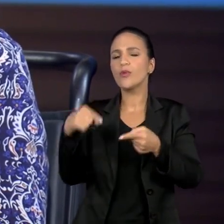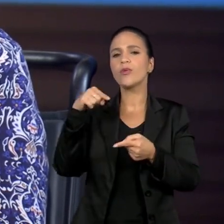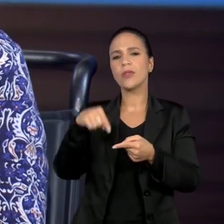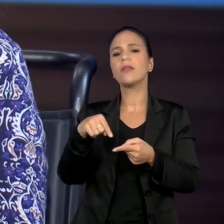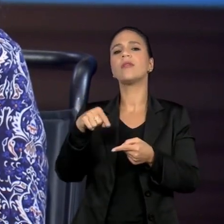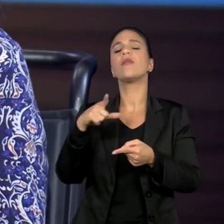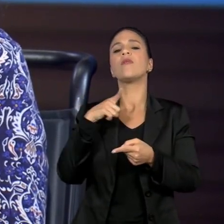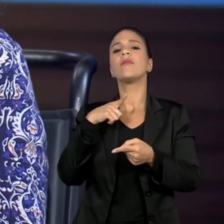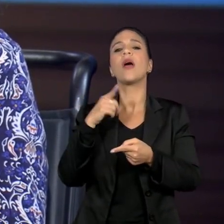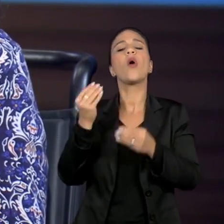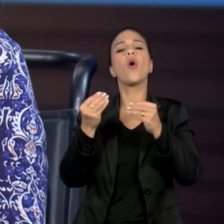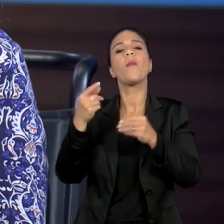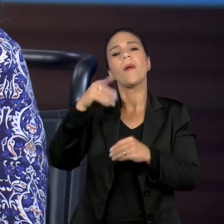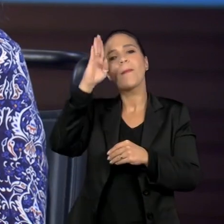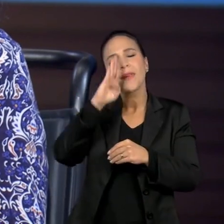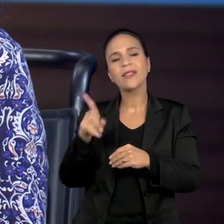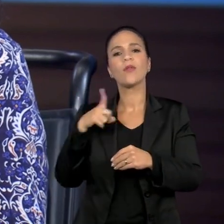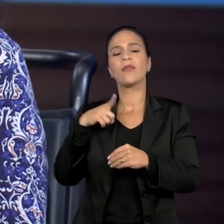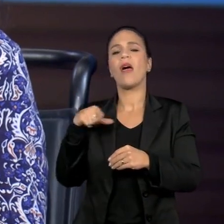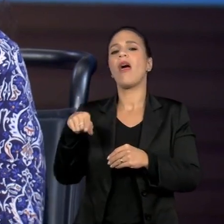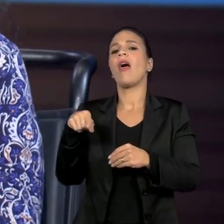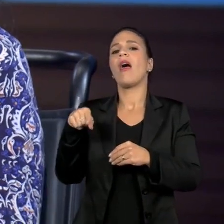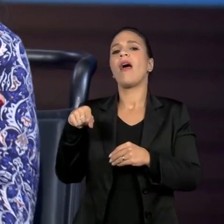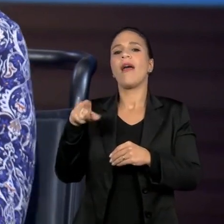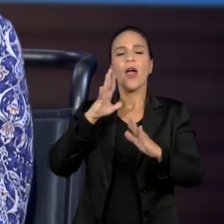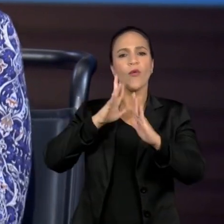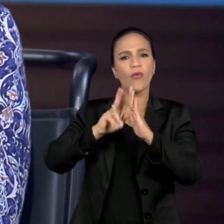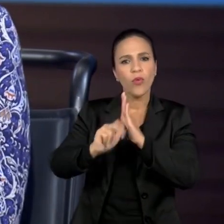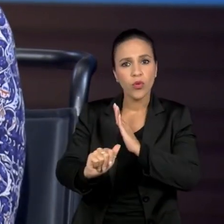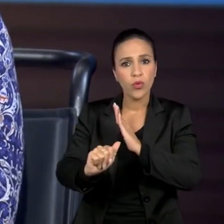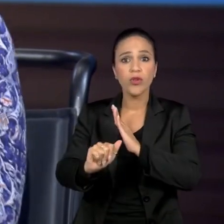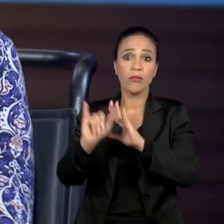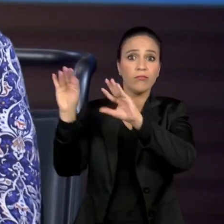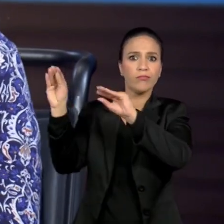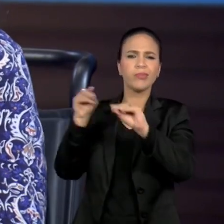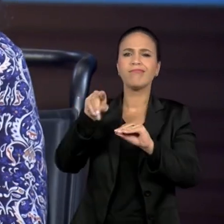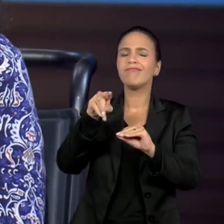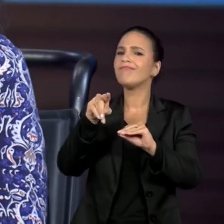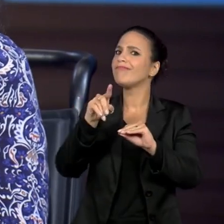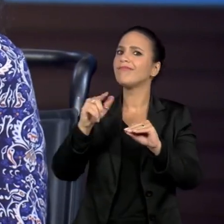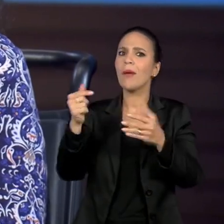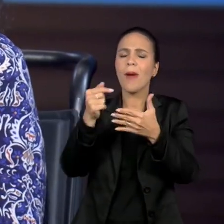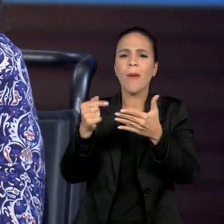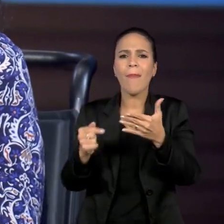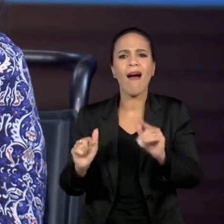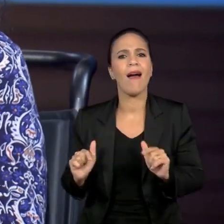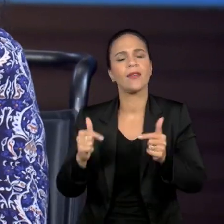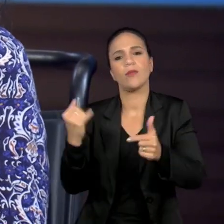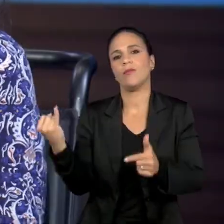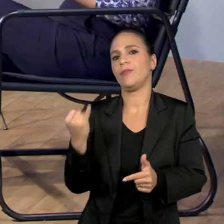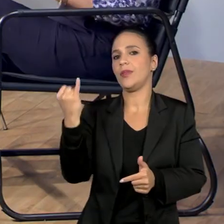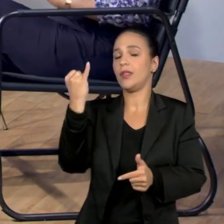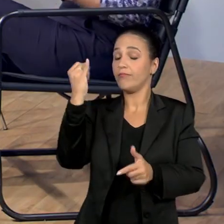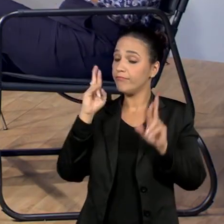a gente ter uma estrutura maior de integração, né? Para uma acolhida mais adequada que